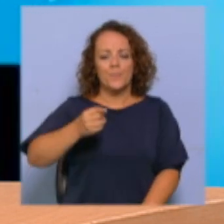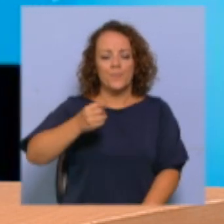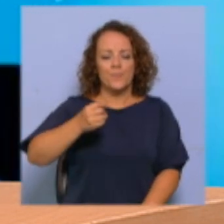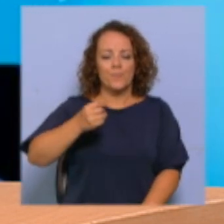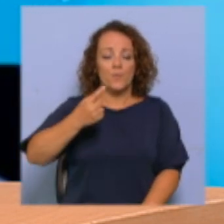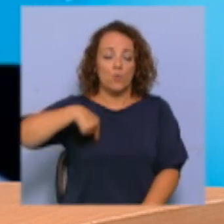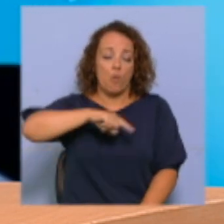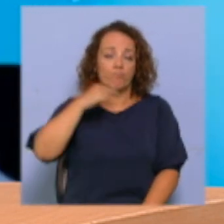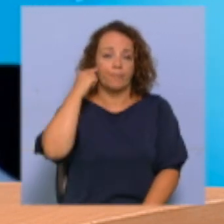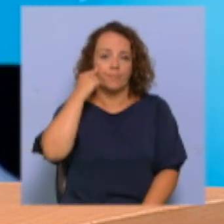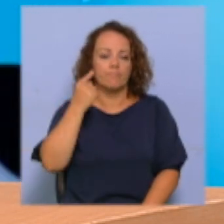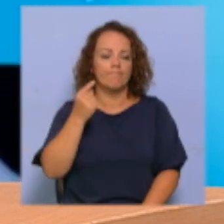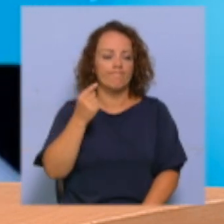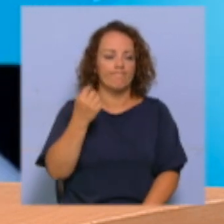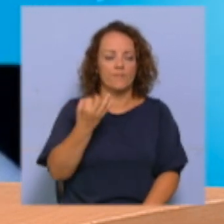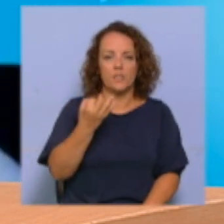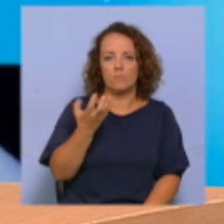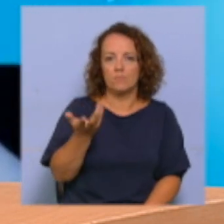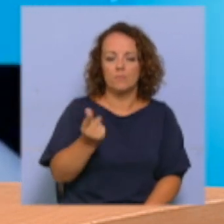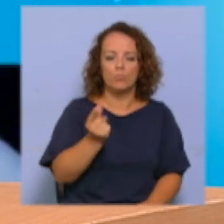de ansiolíticos e de